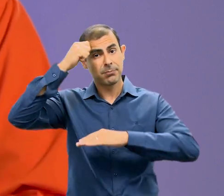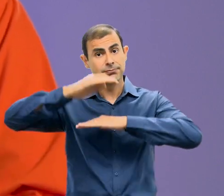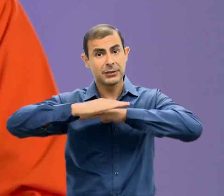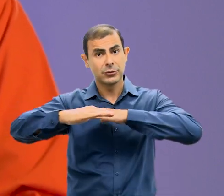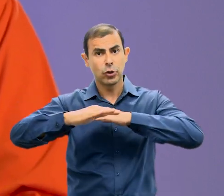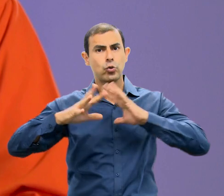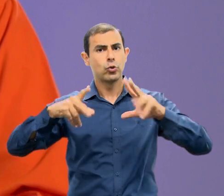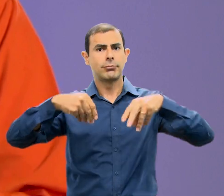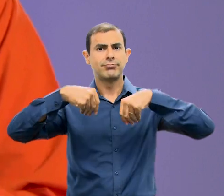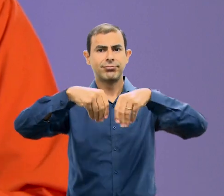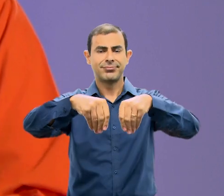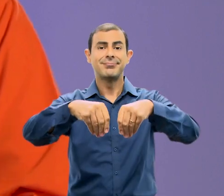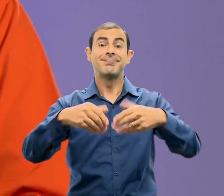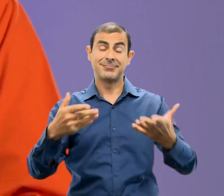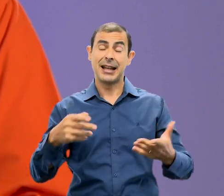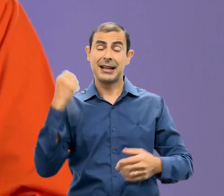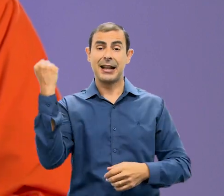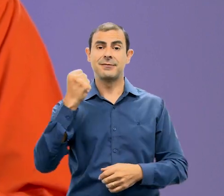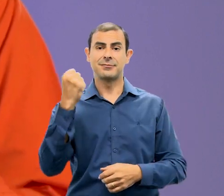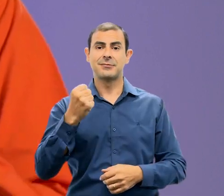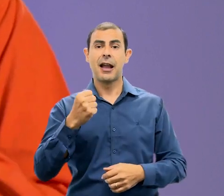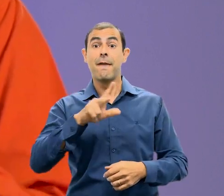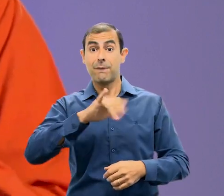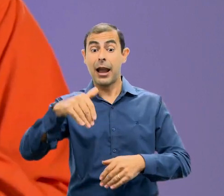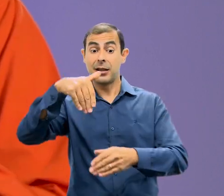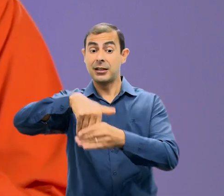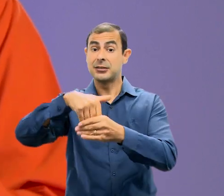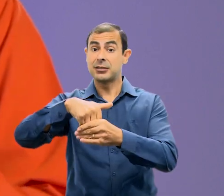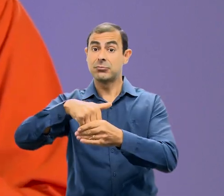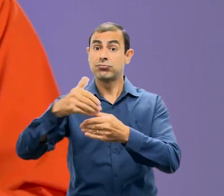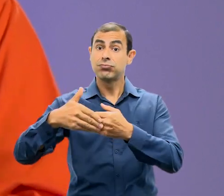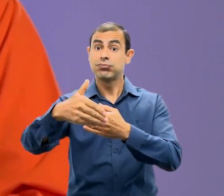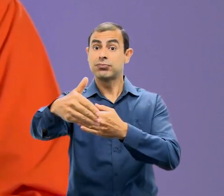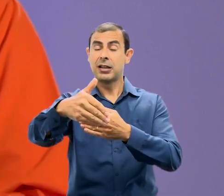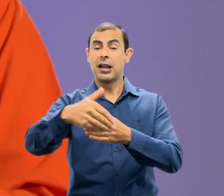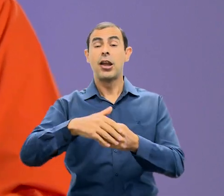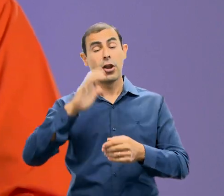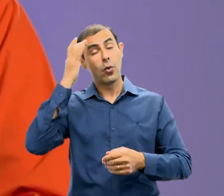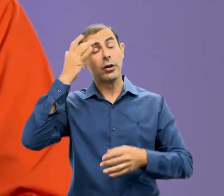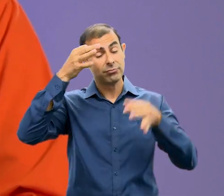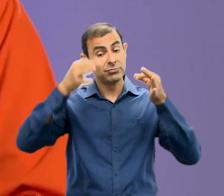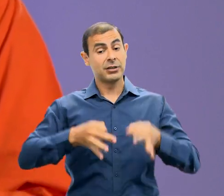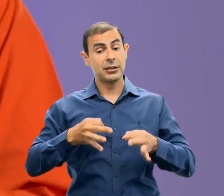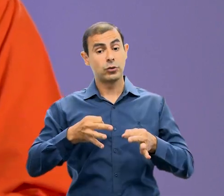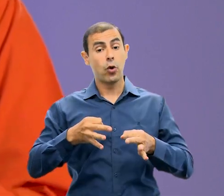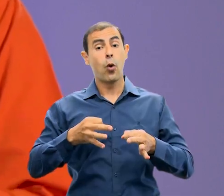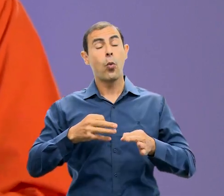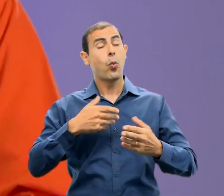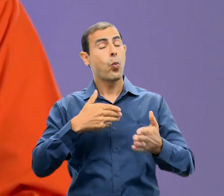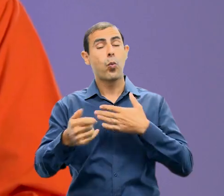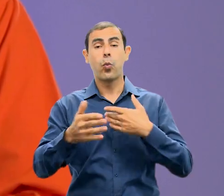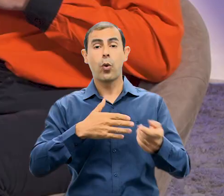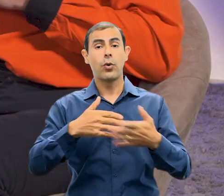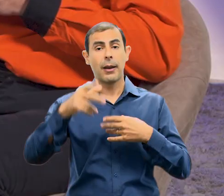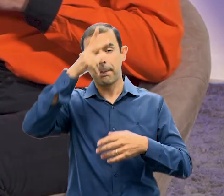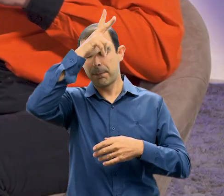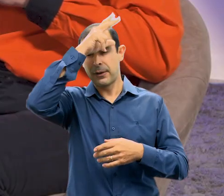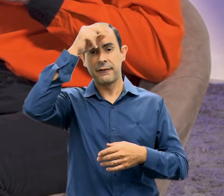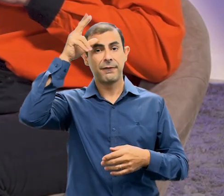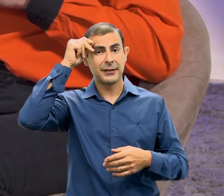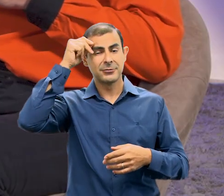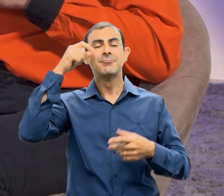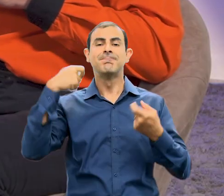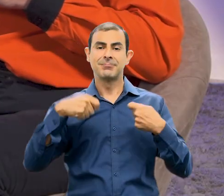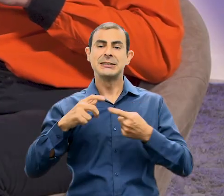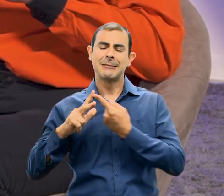aí em época de novas eleições. Eu tenho certeza absoluta que qualquer prefeito, seja ele que for, que entrar na gestão, durante 2 anos pelo menos, Maria,